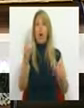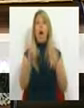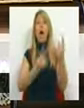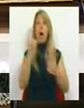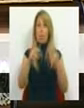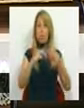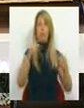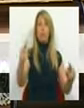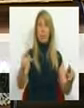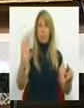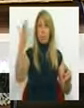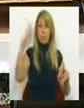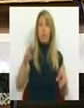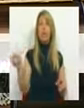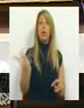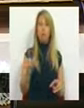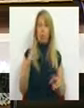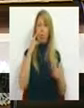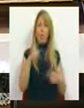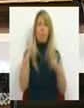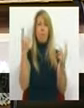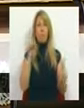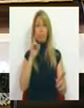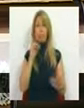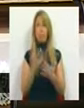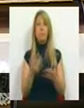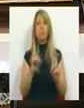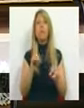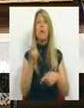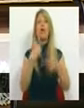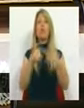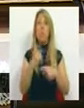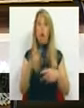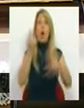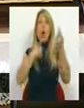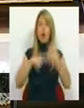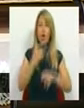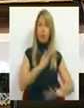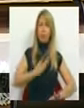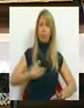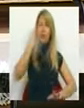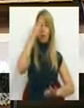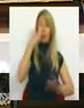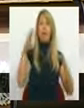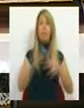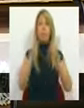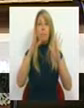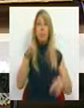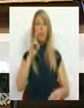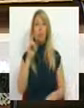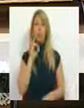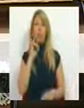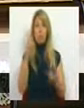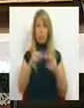Lisboa, têm revelado para proteger estes estabelecimentos. As lojas históricas devem ser protegidas e os municípios têm mecanismos